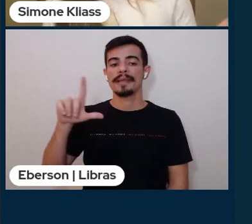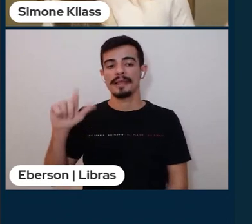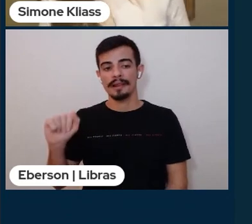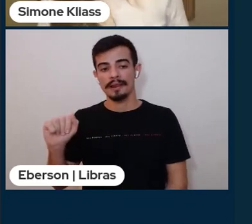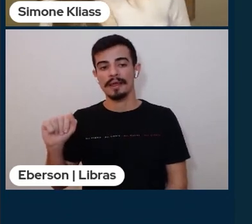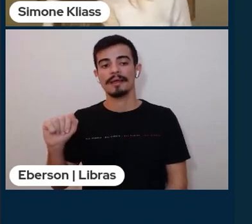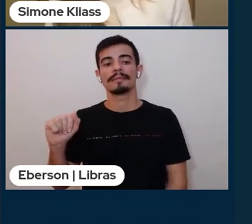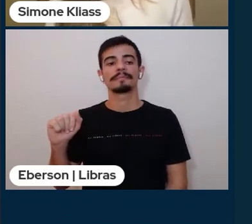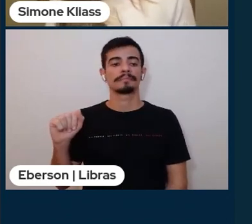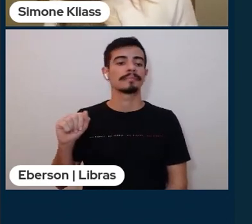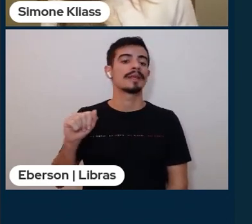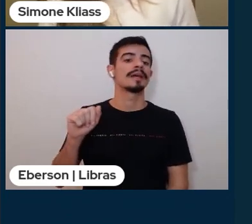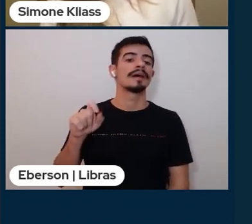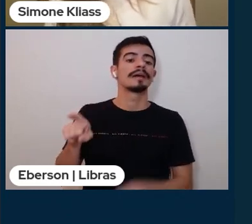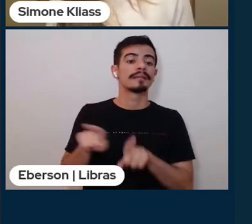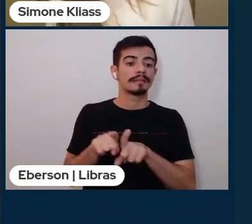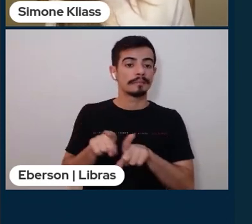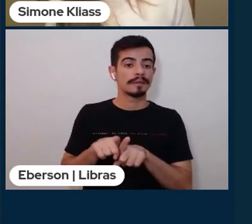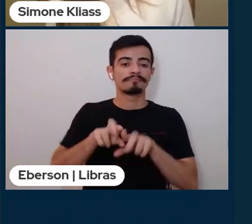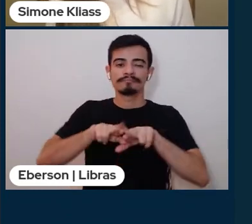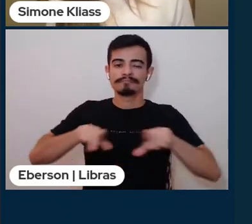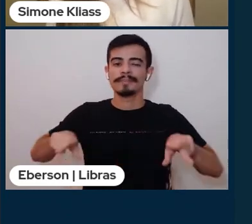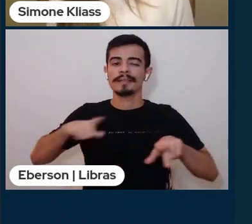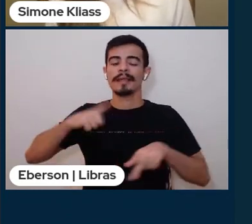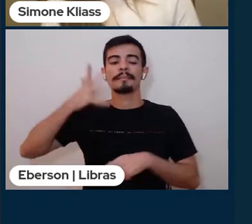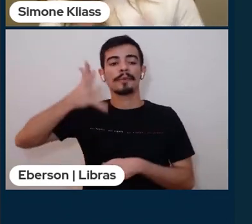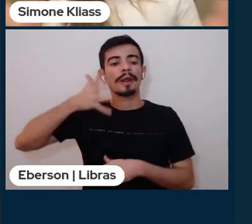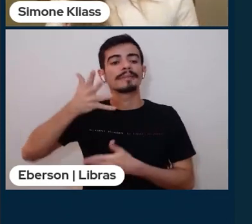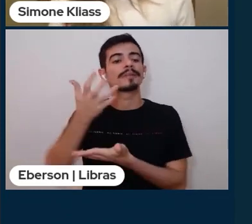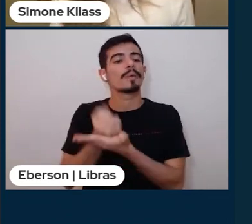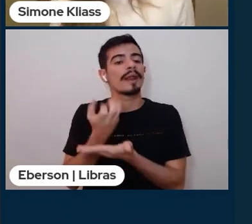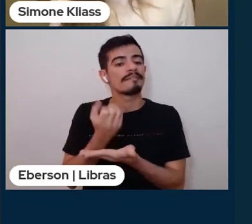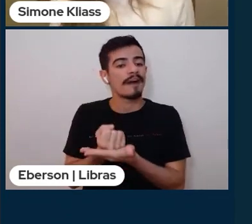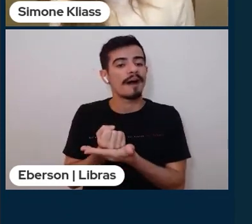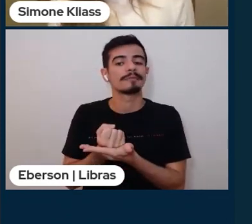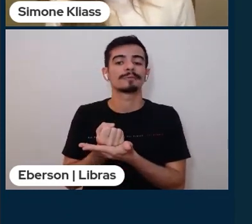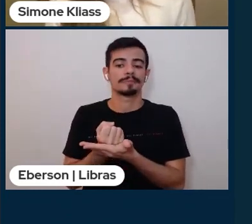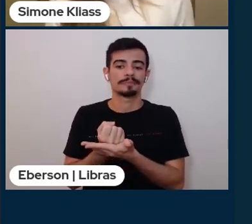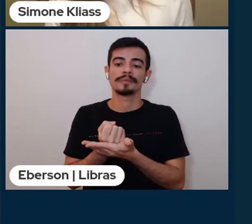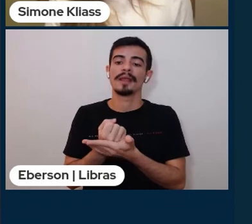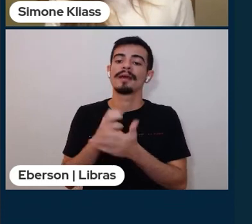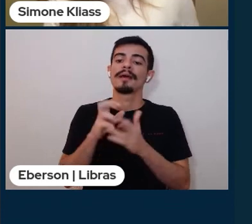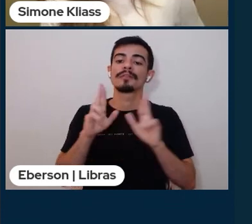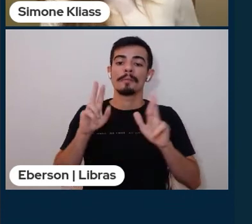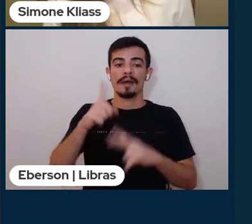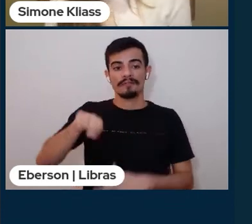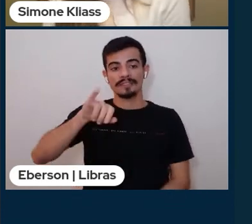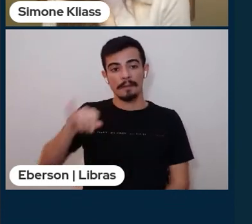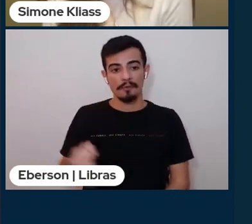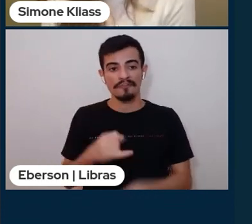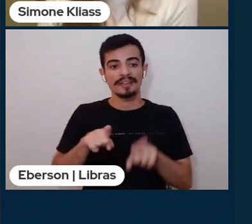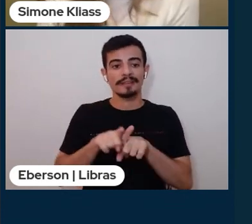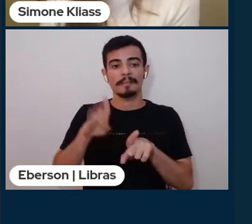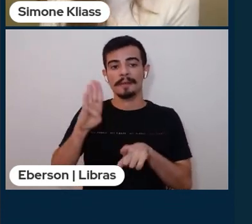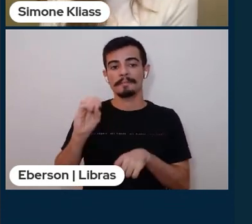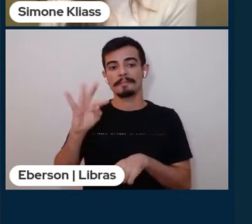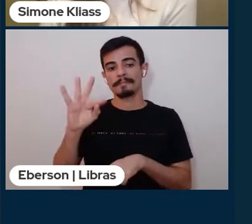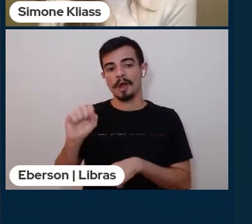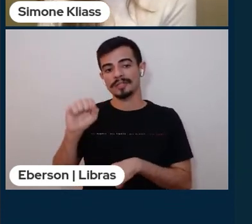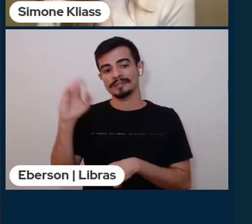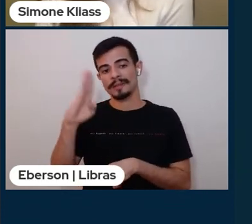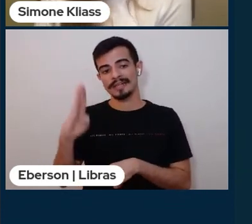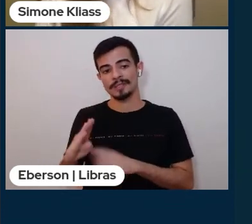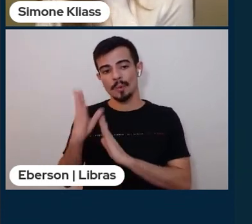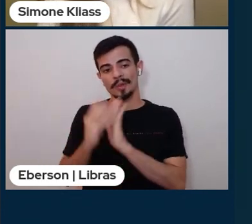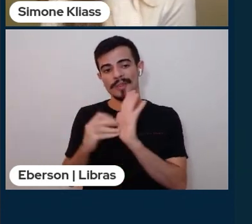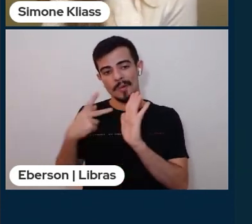x RBR tá toda a programação gravada espero que vocês aproveitem assim como todo conteúdo da boty Brasil Muito obrigado a pessoal